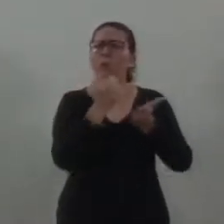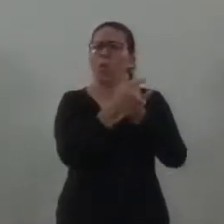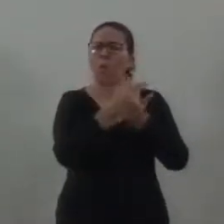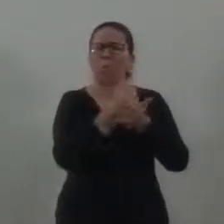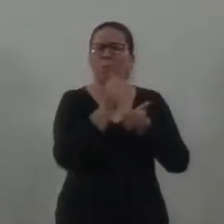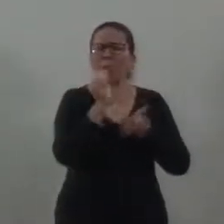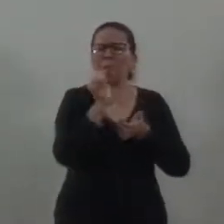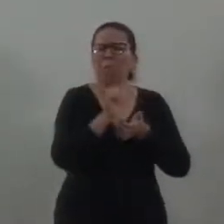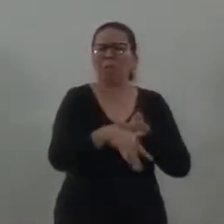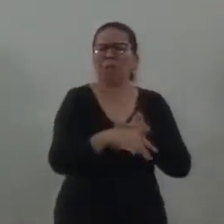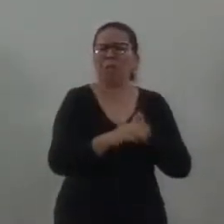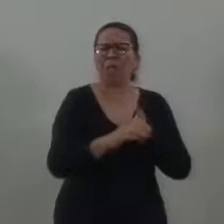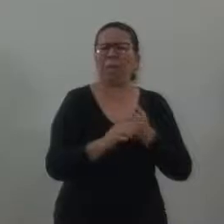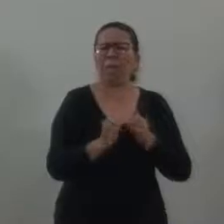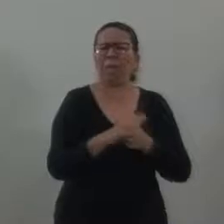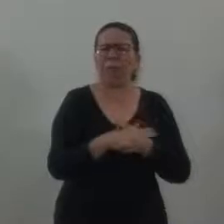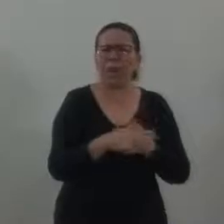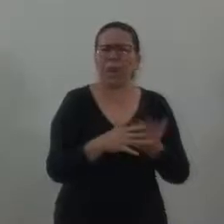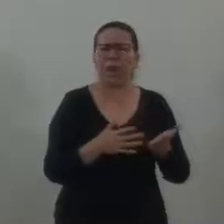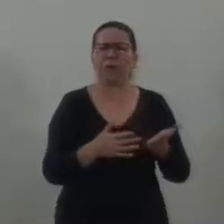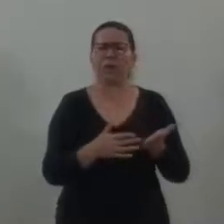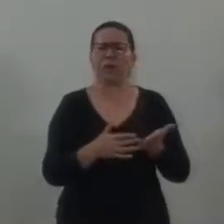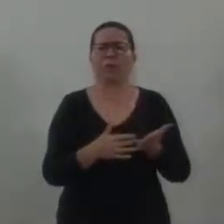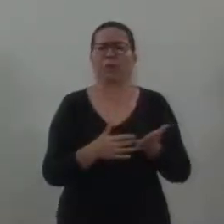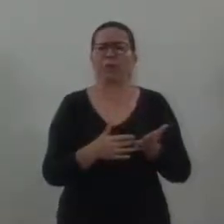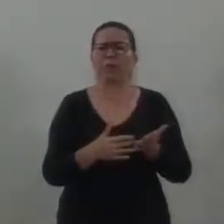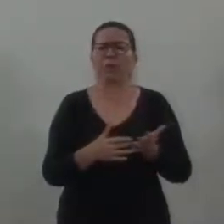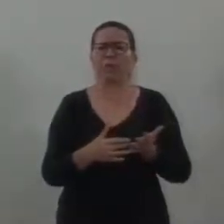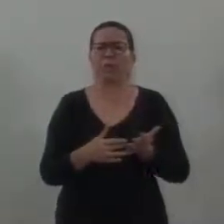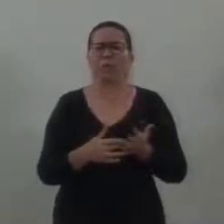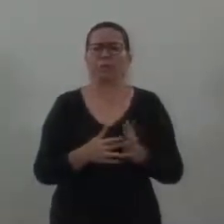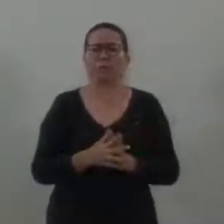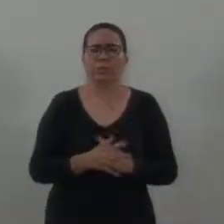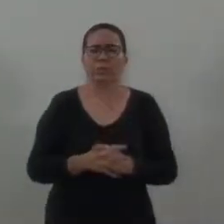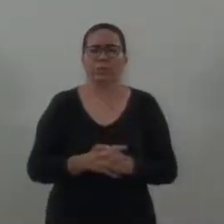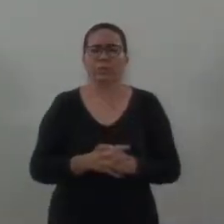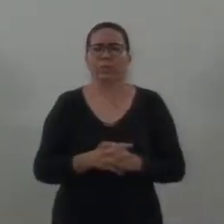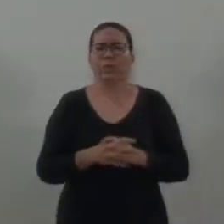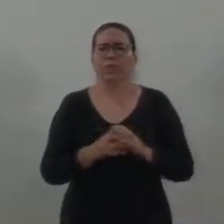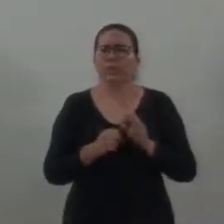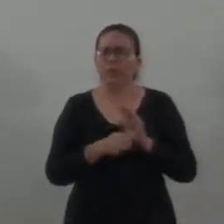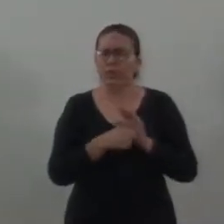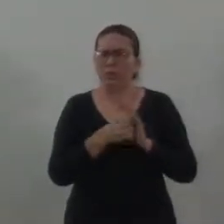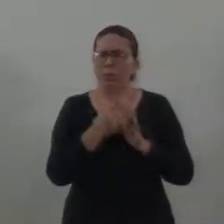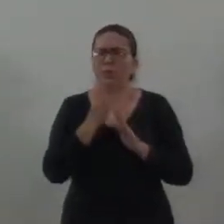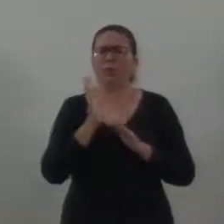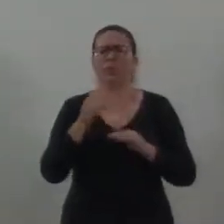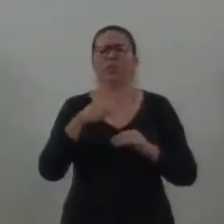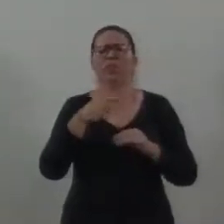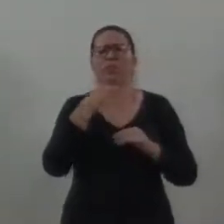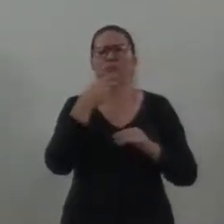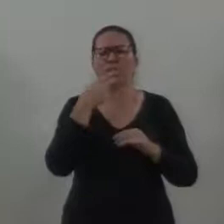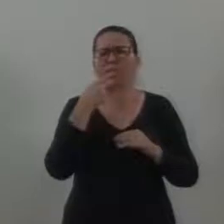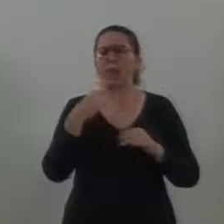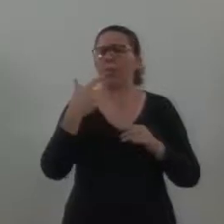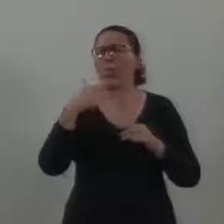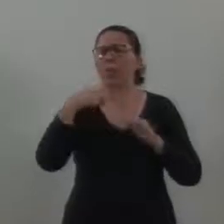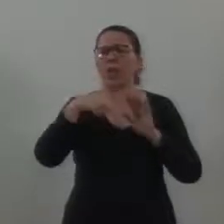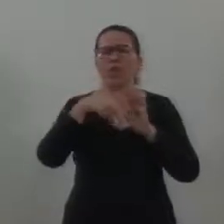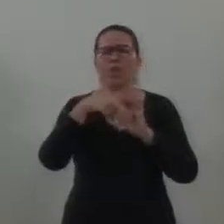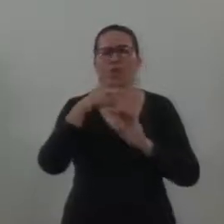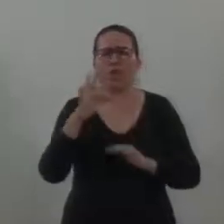barata, e nenhuma formalidade garante que está tudo ok. Quantas vezes já se falou aí, ter nota